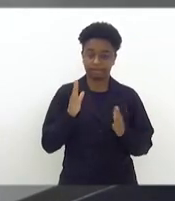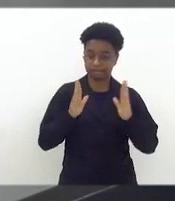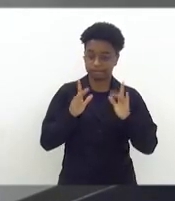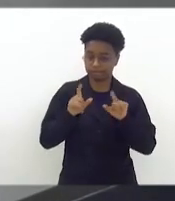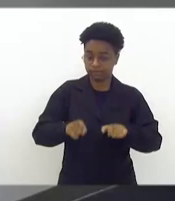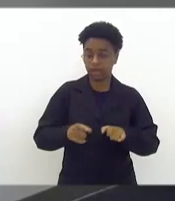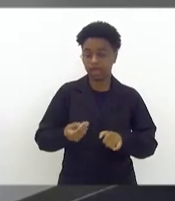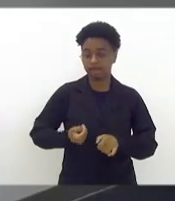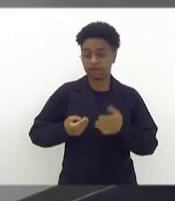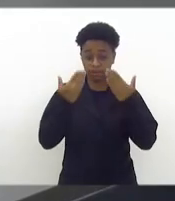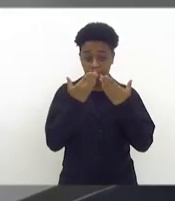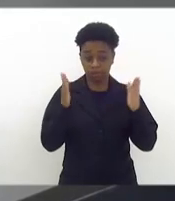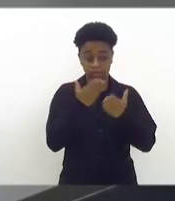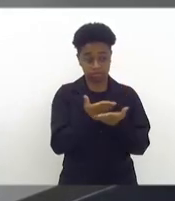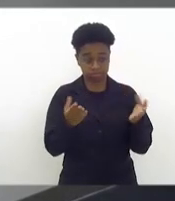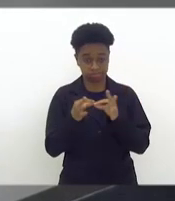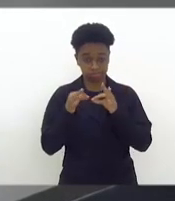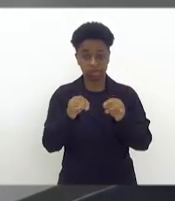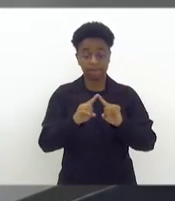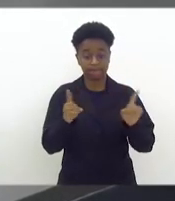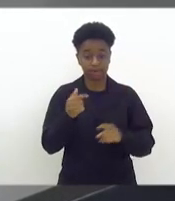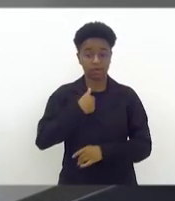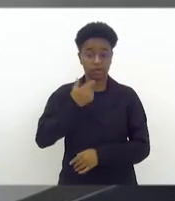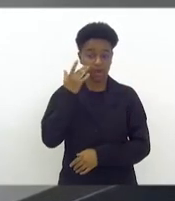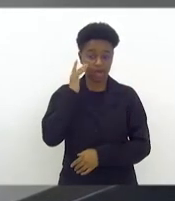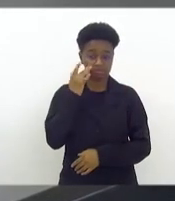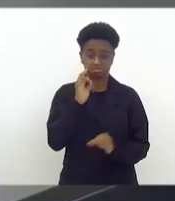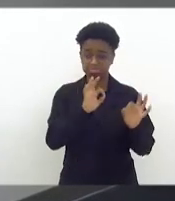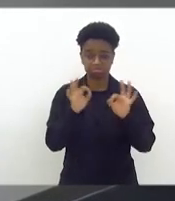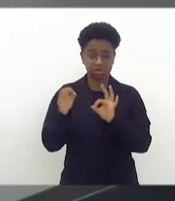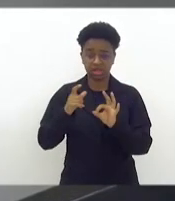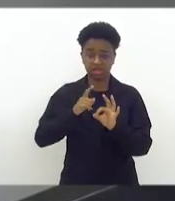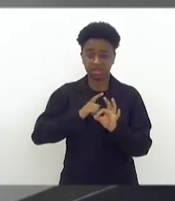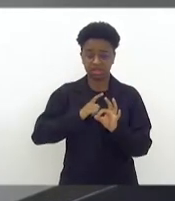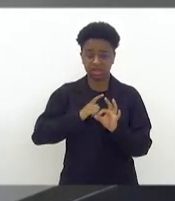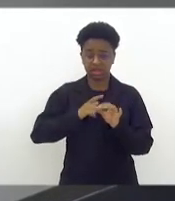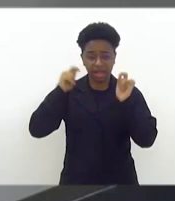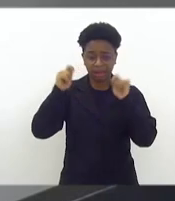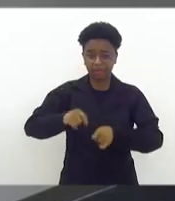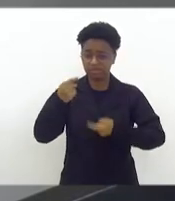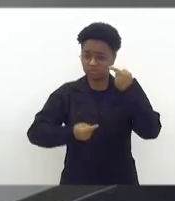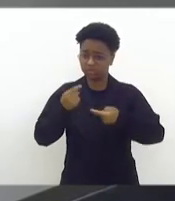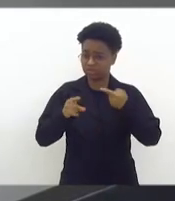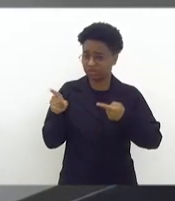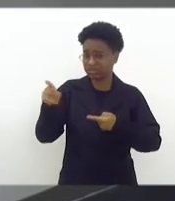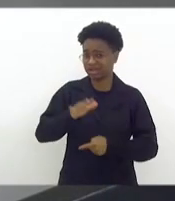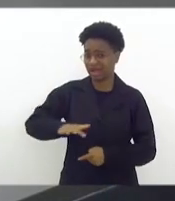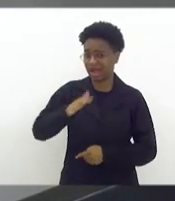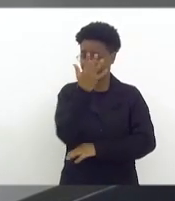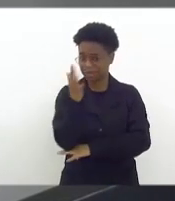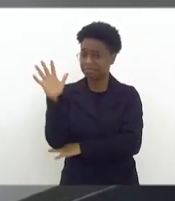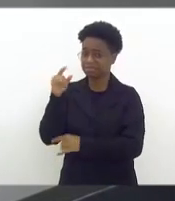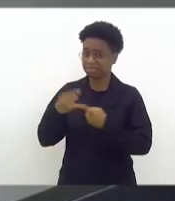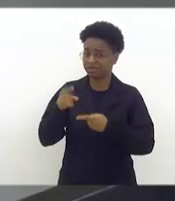todos os colegas aqui hoje, mas considero que ninguém tem autoridade para discutir com Vossa Excelência na seara ambiental. Vossa Excelência,